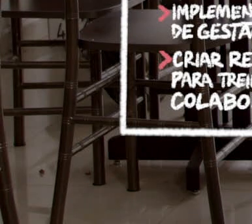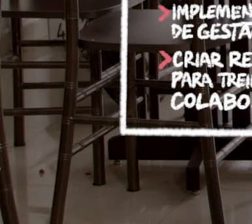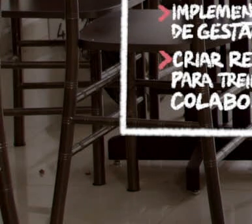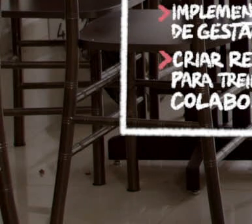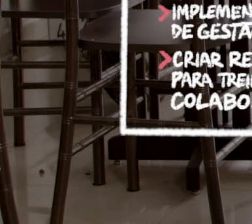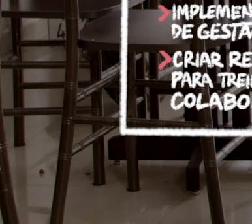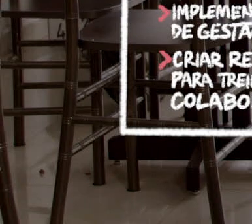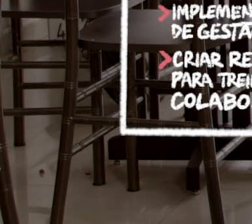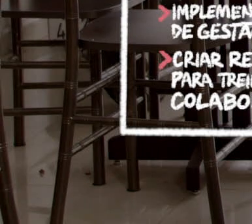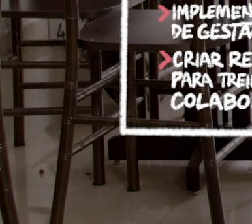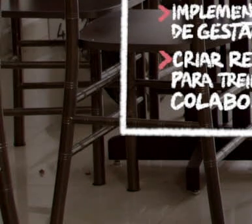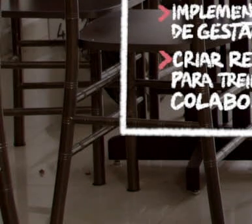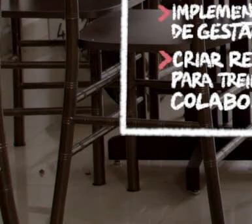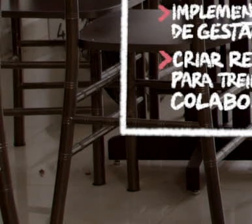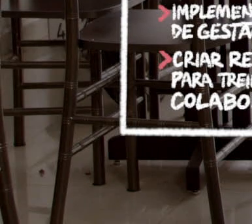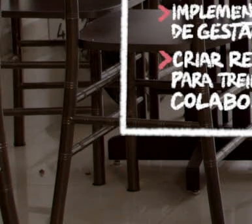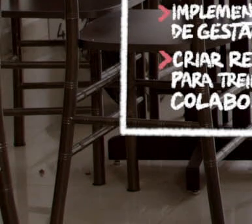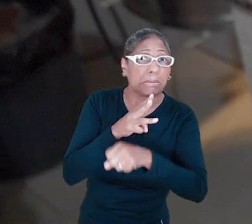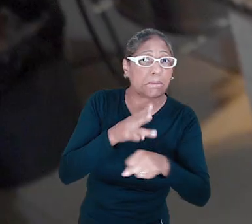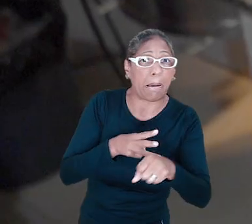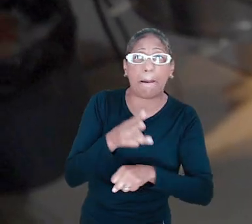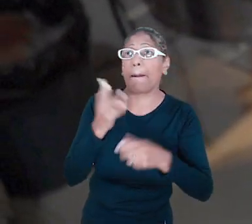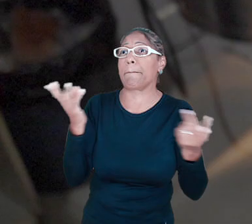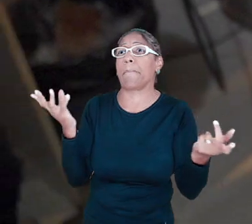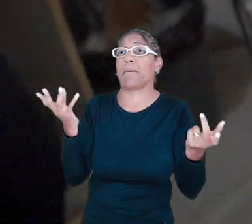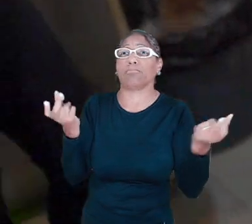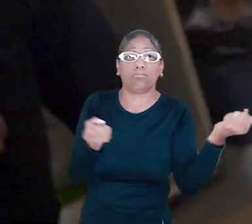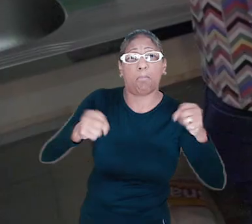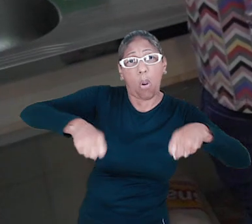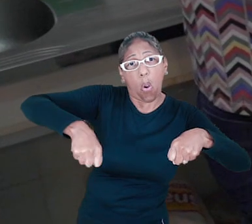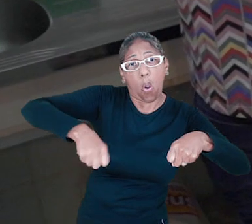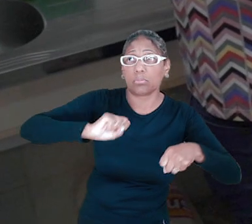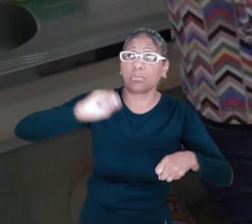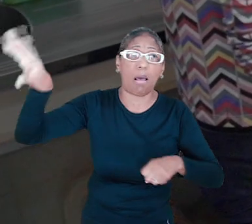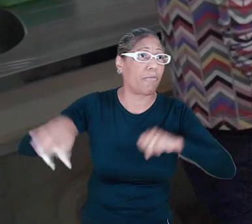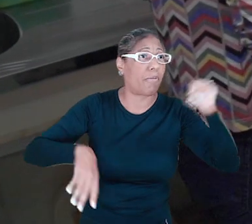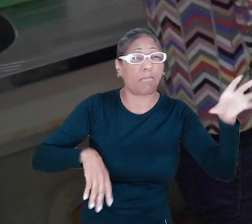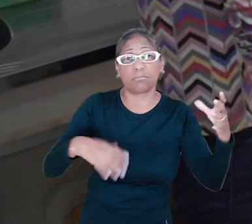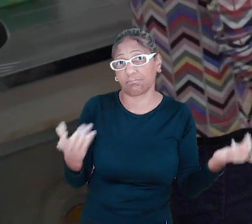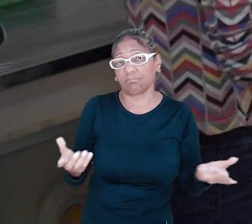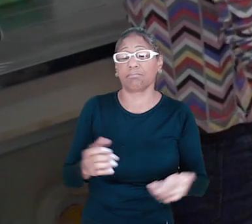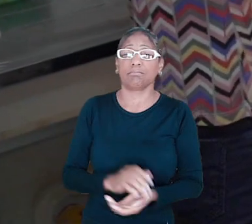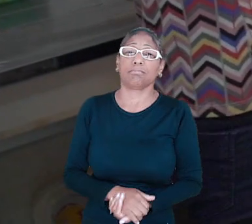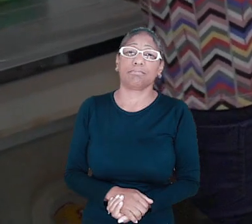pedidos por telefone, WhatsApp, iFood, né?